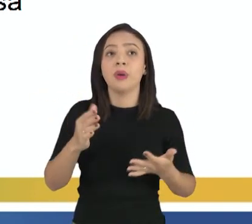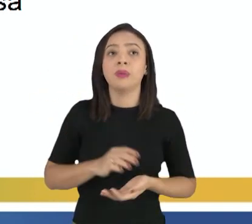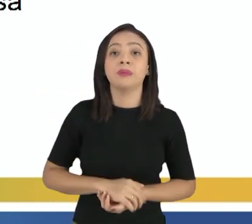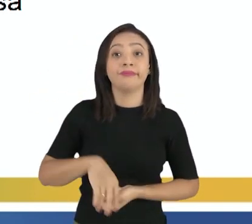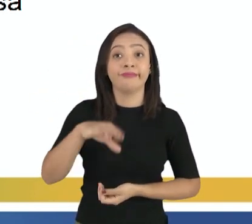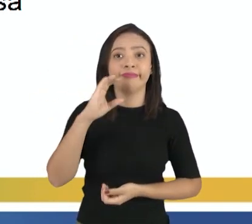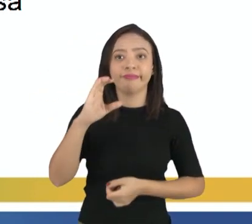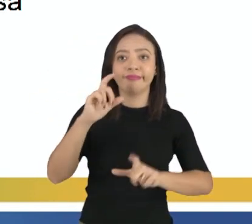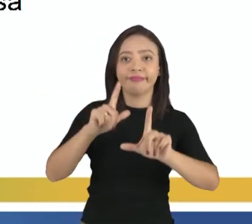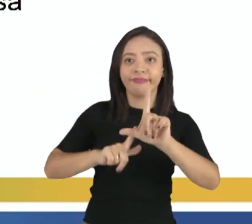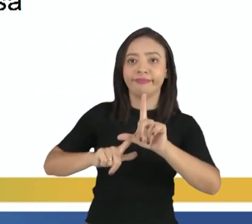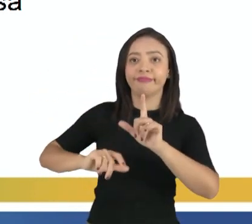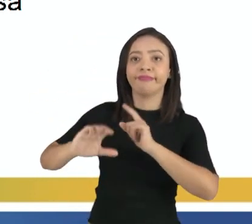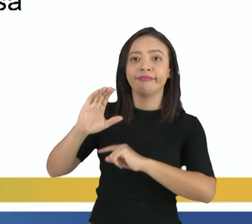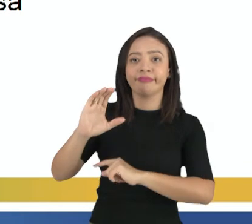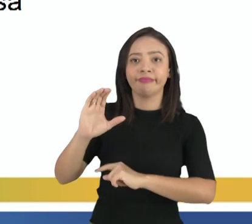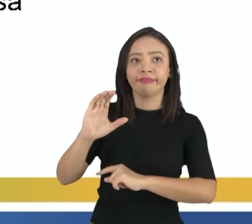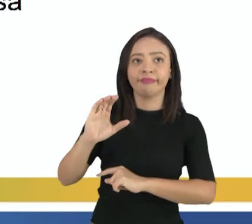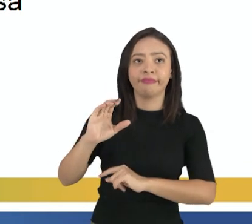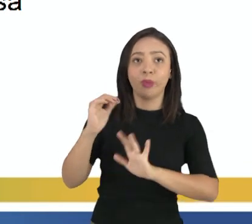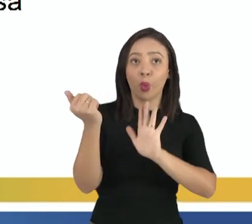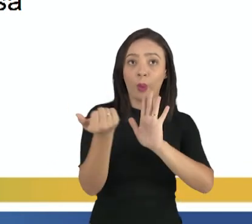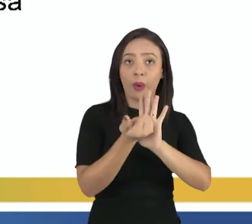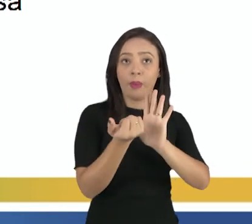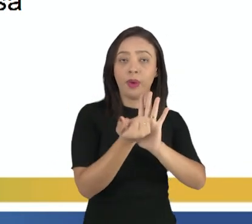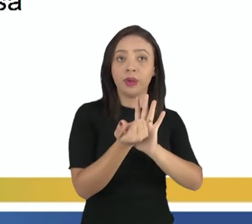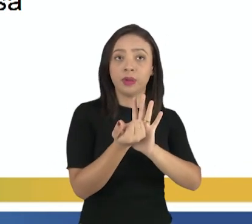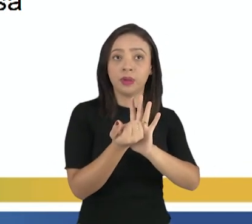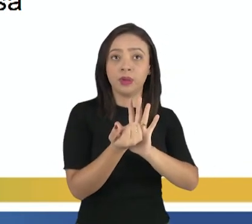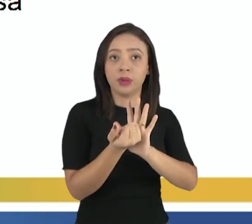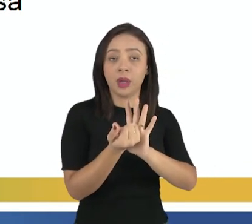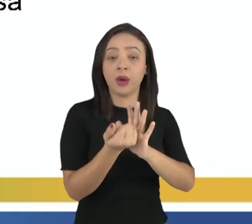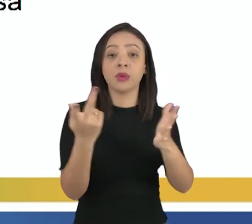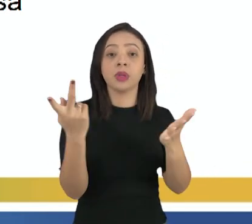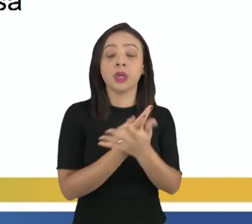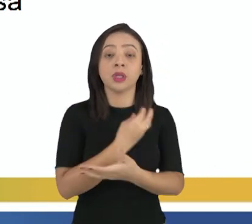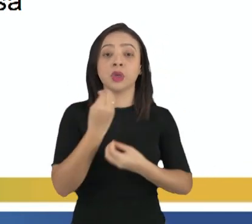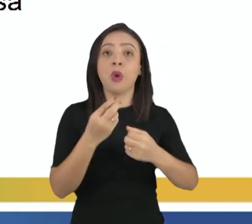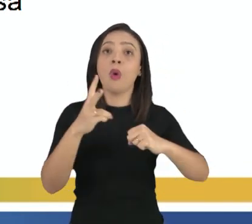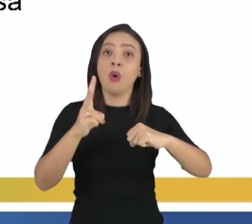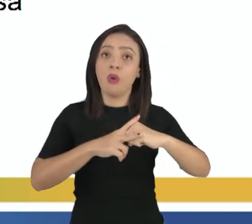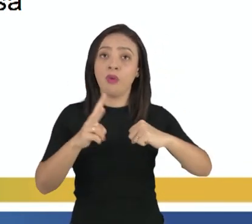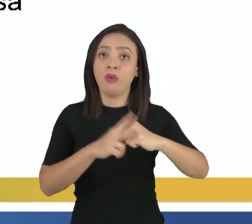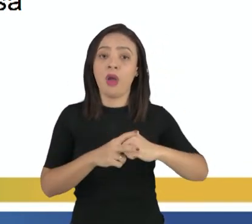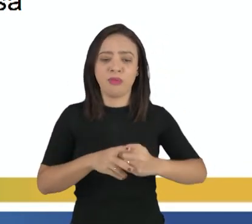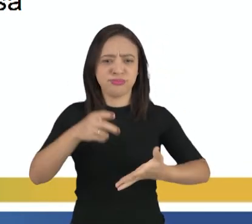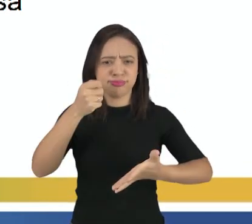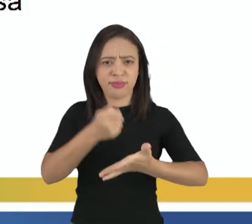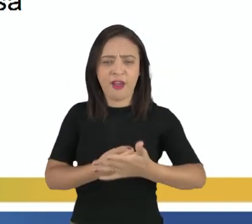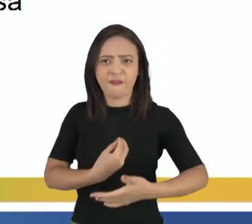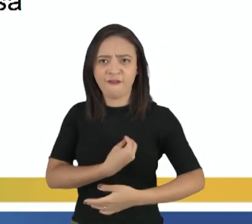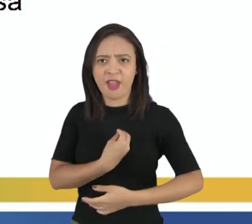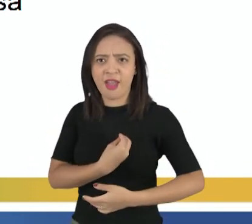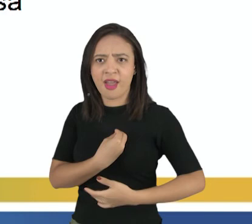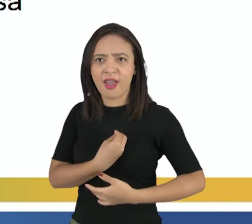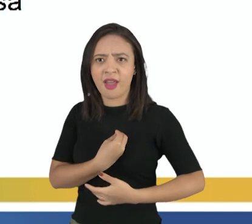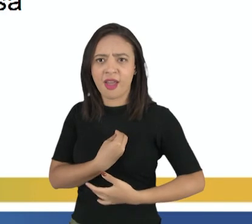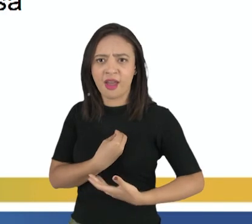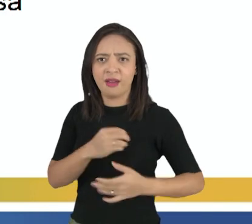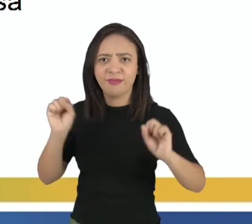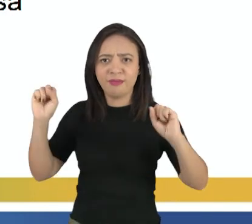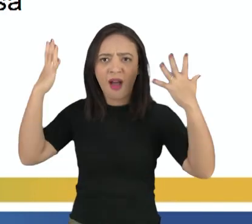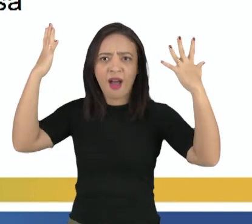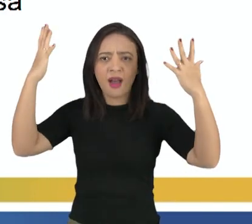É a letra C. O slogan efetua-se por um verbo no imperativo, viva, o qual supõe